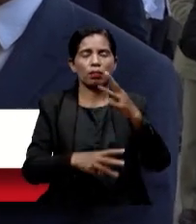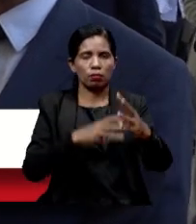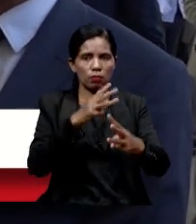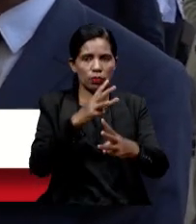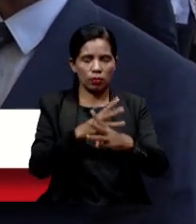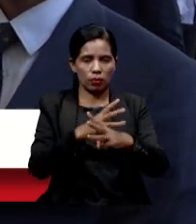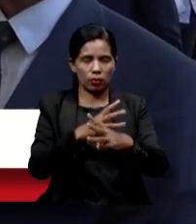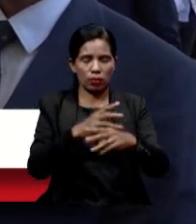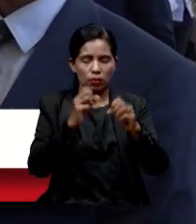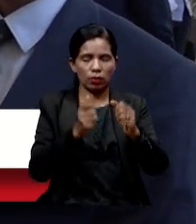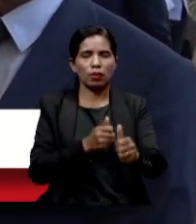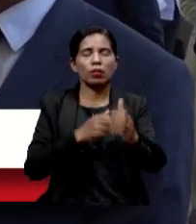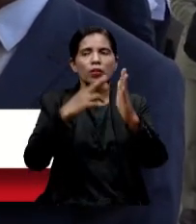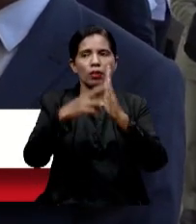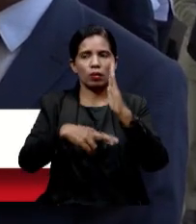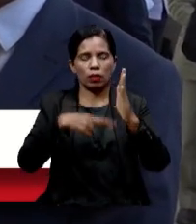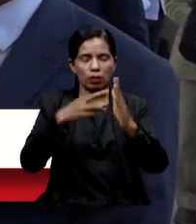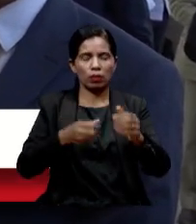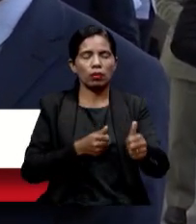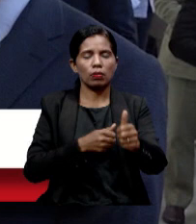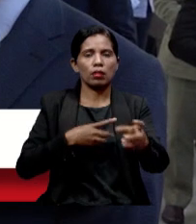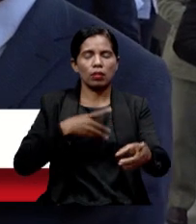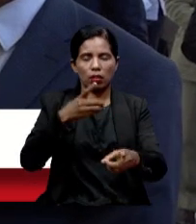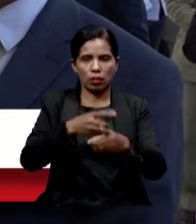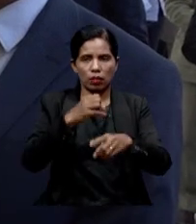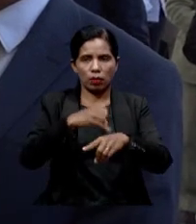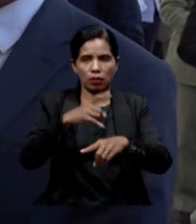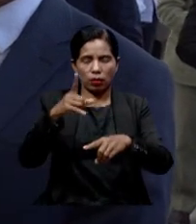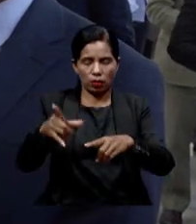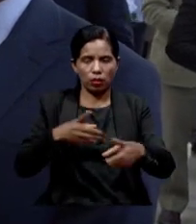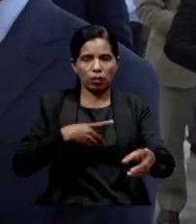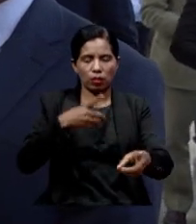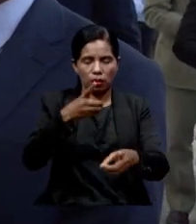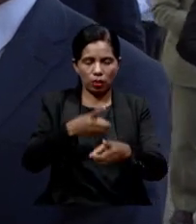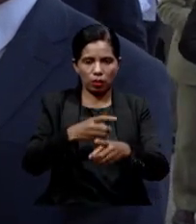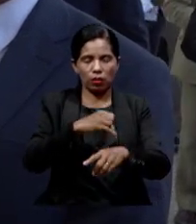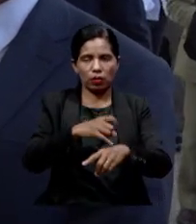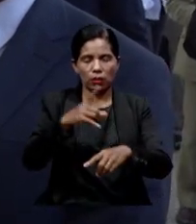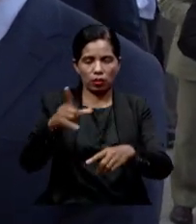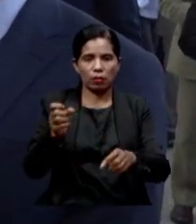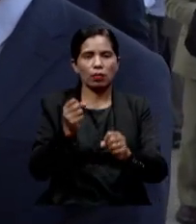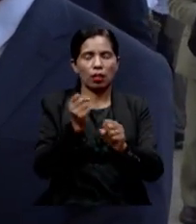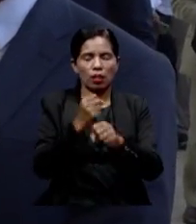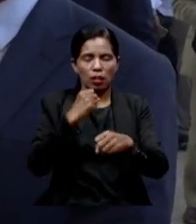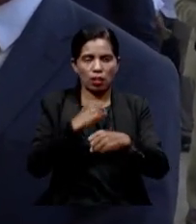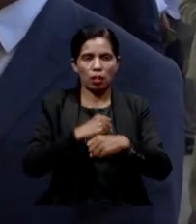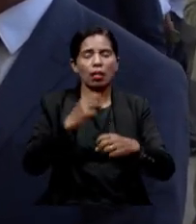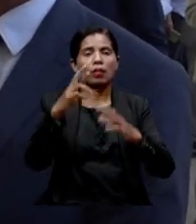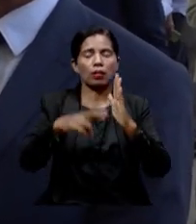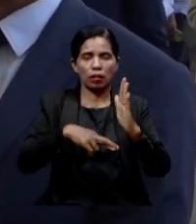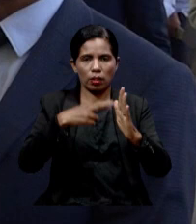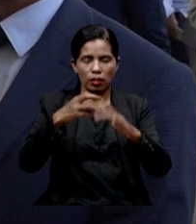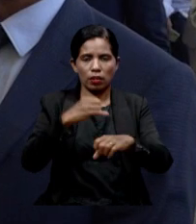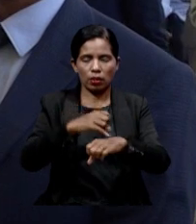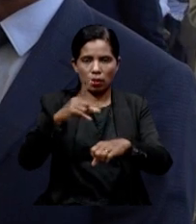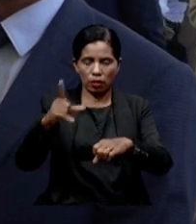com tuas regras, tuas direito internacional. Direito internacional depois cria mecanismos regionais e internacionais